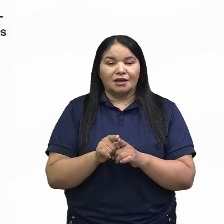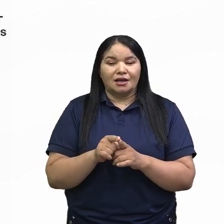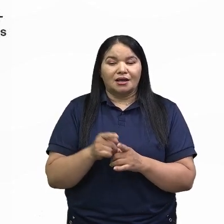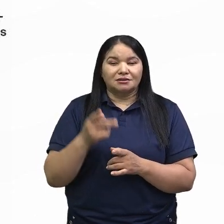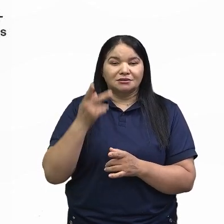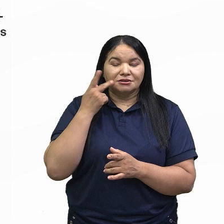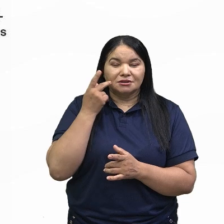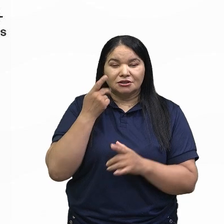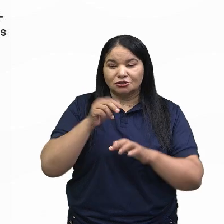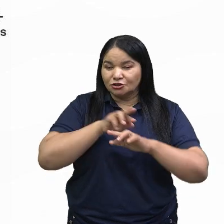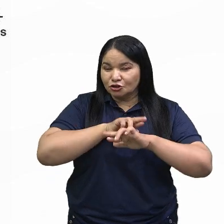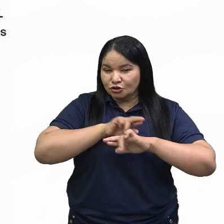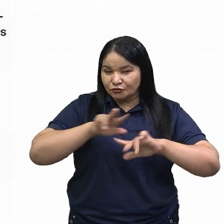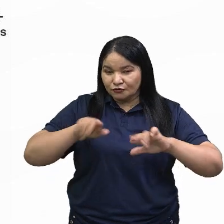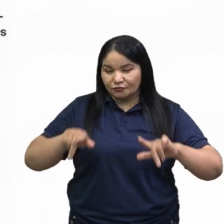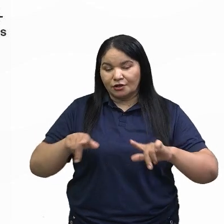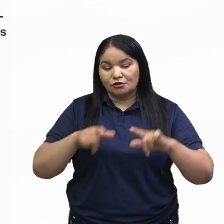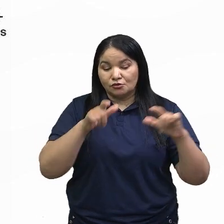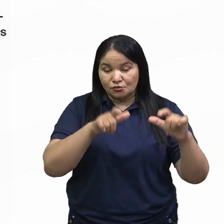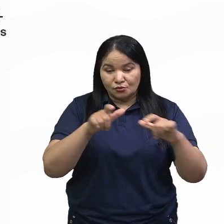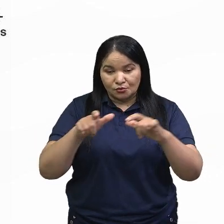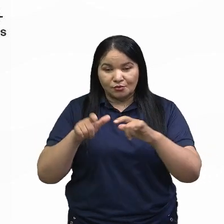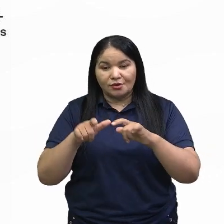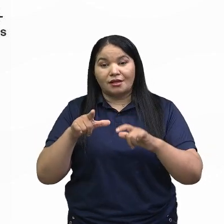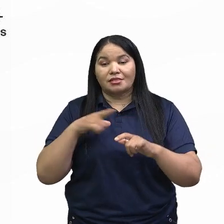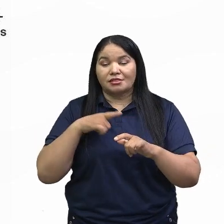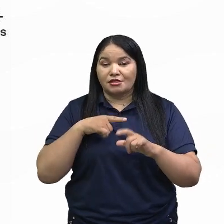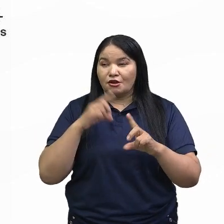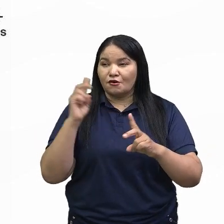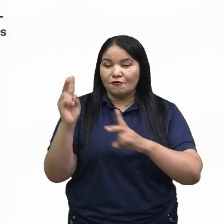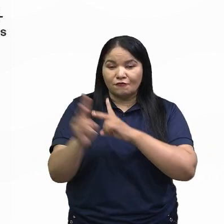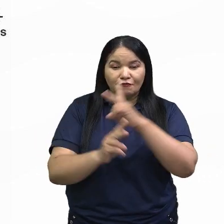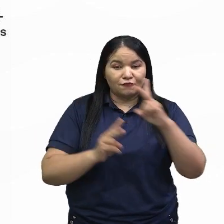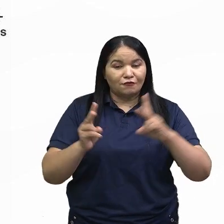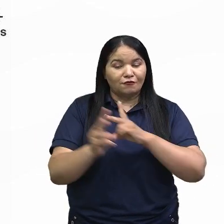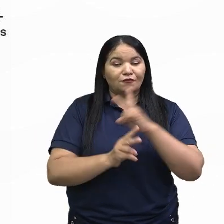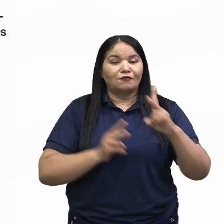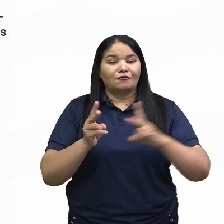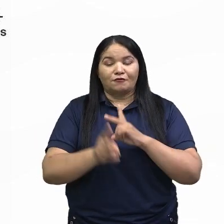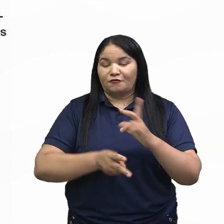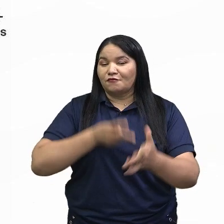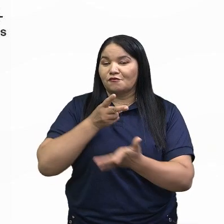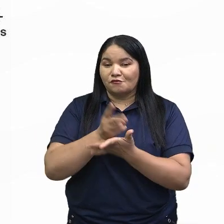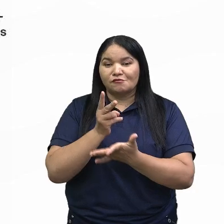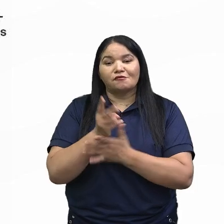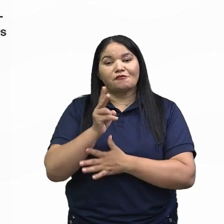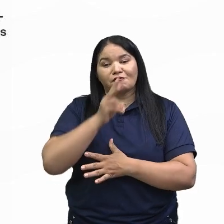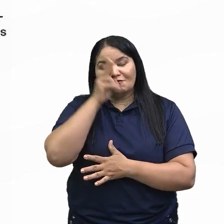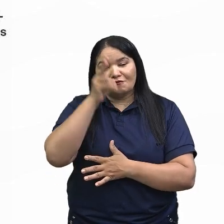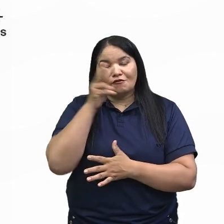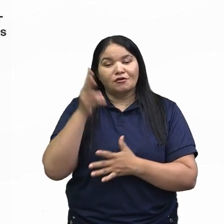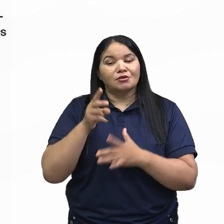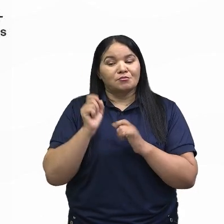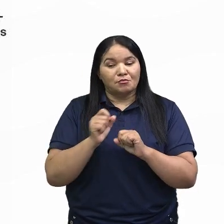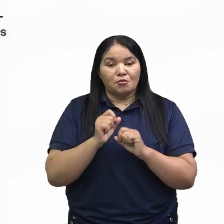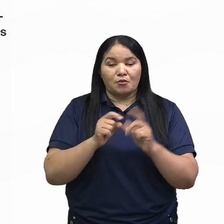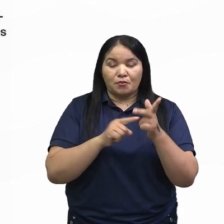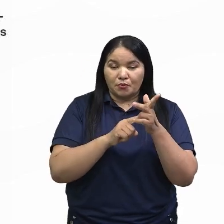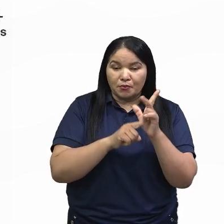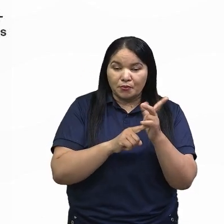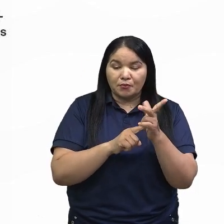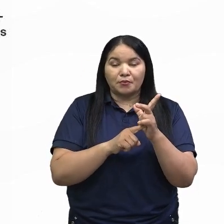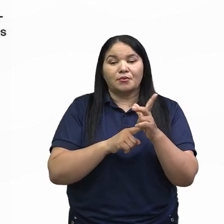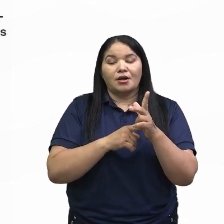Nessas regiões litorâneas onde o vento existe em abundância. e pode ser coletado para a produção de energia